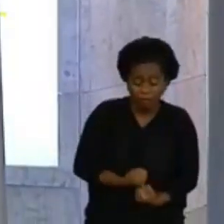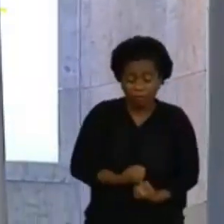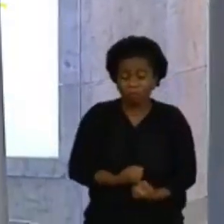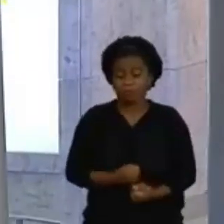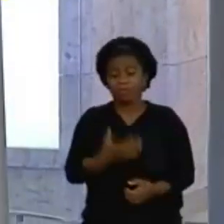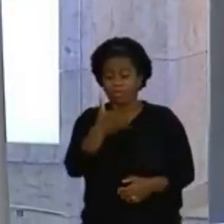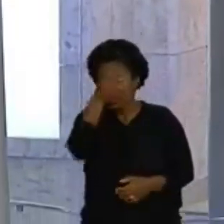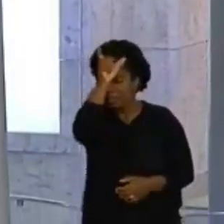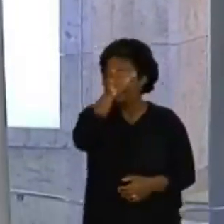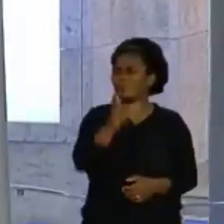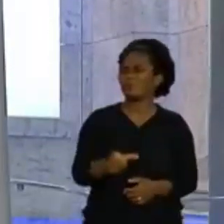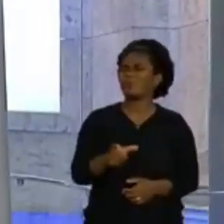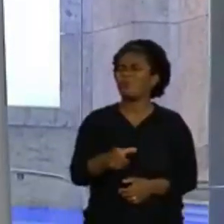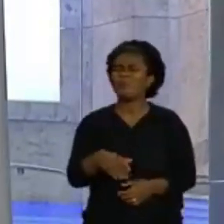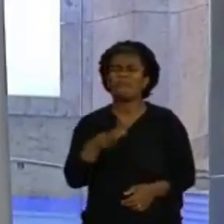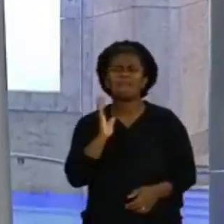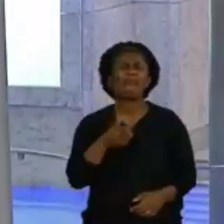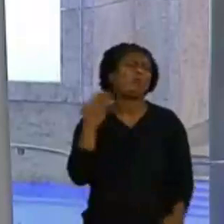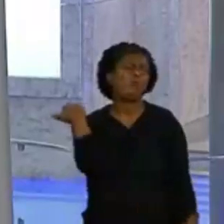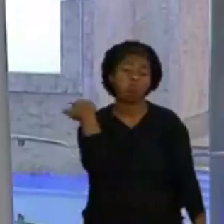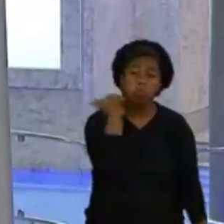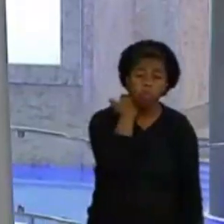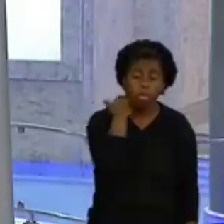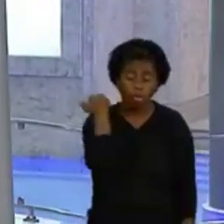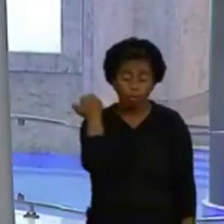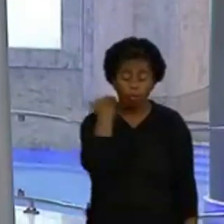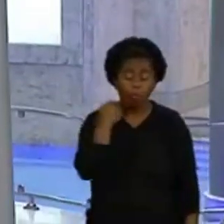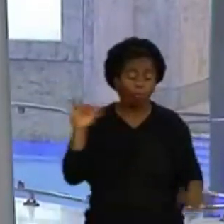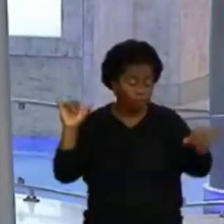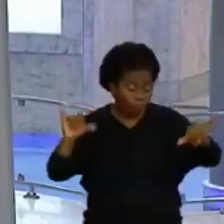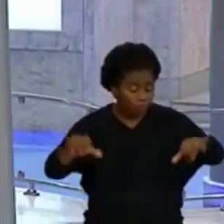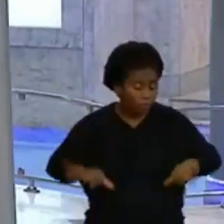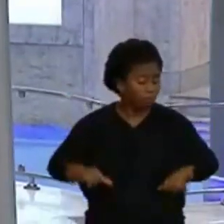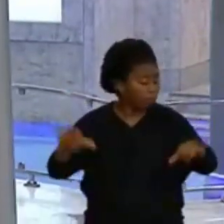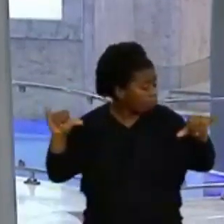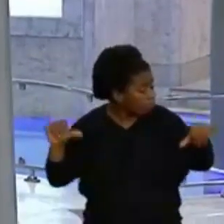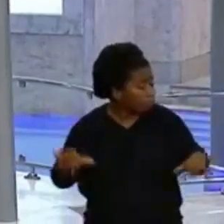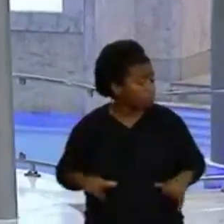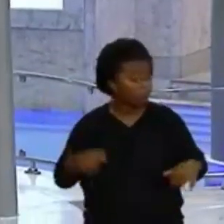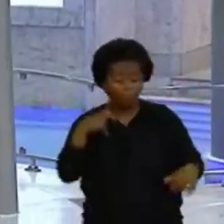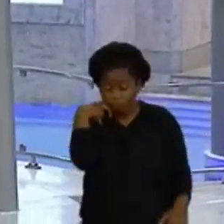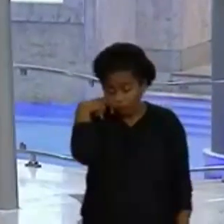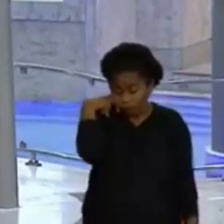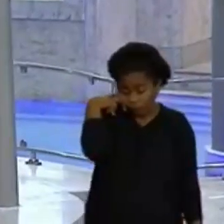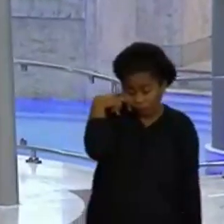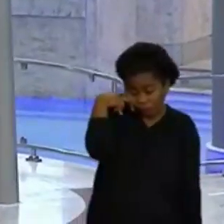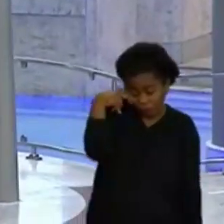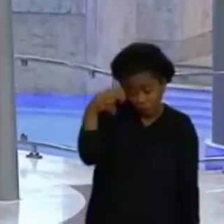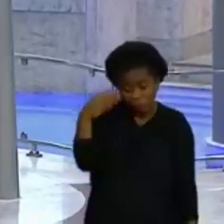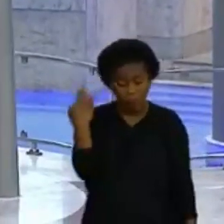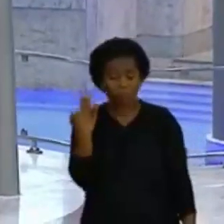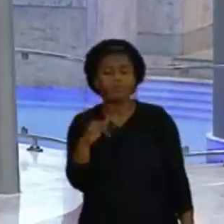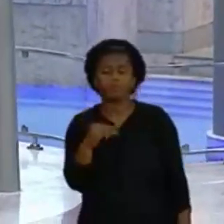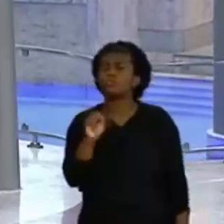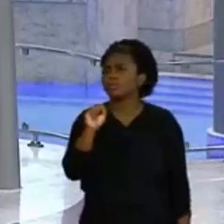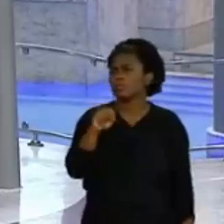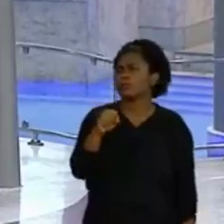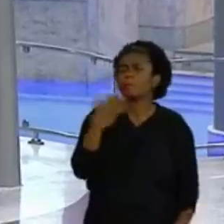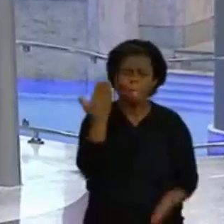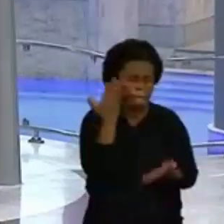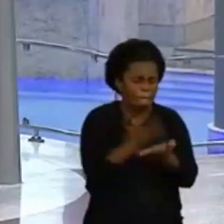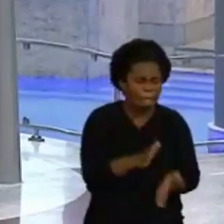daqueles que não aguentam mais tanta dor, sofrimentos, vergonhas, sim, meu Deus,